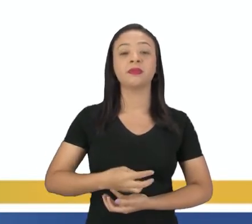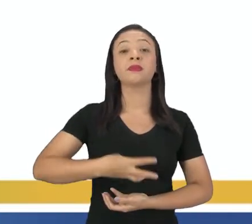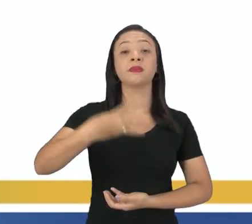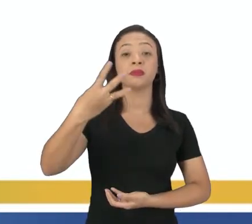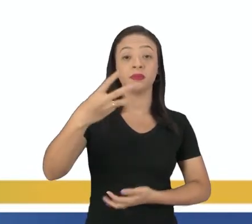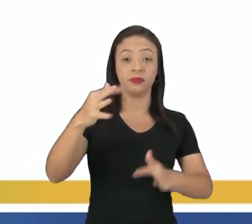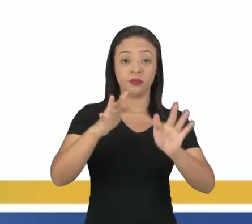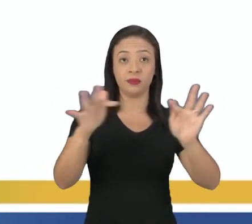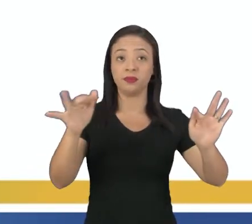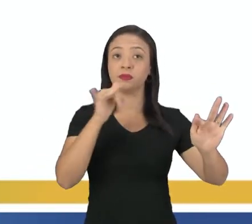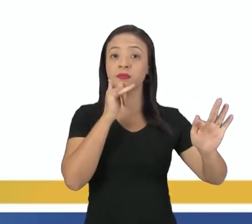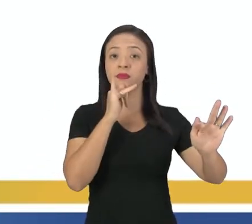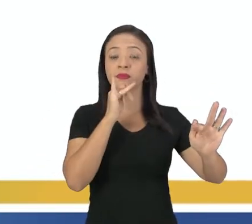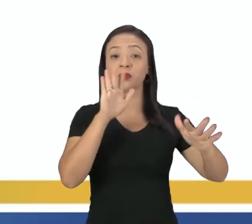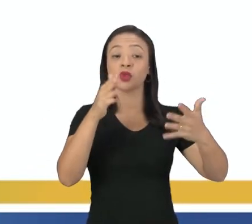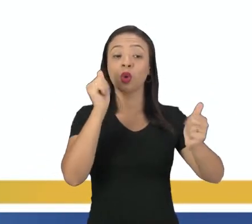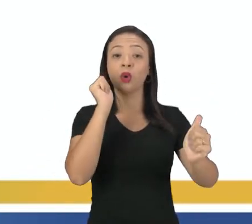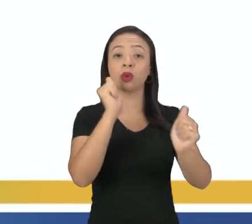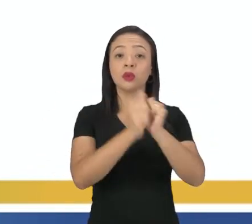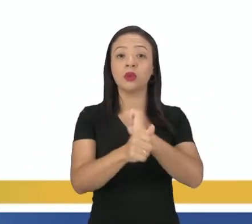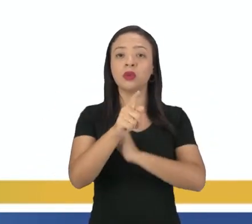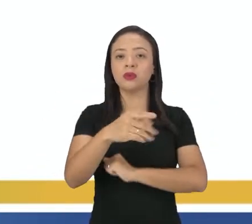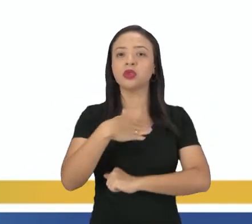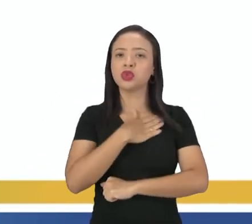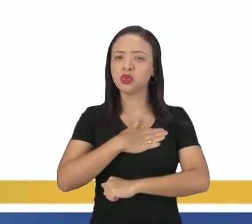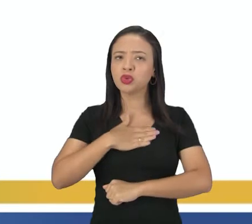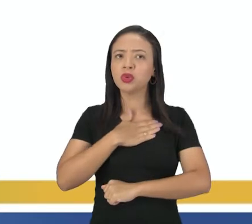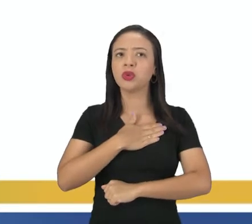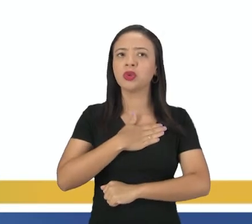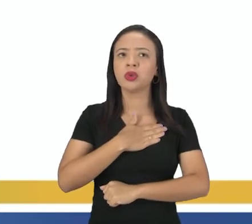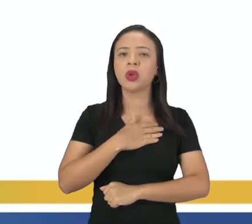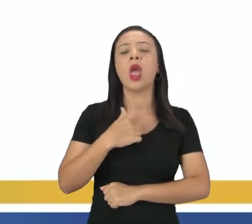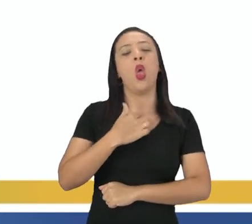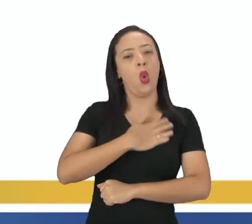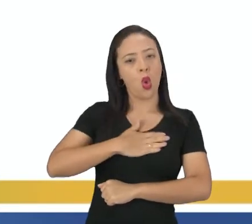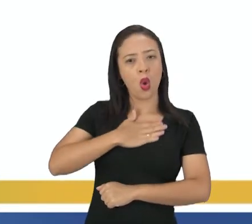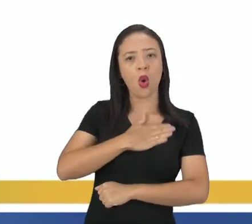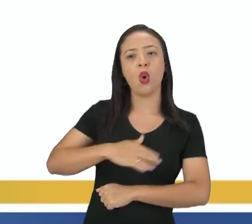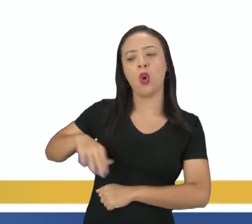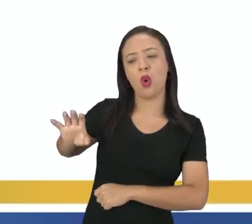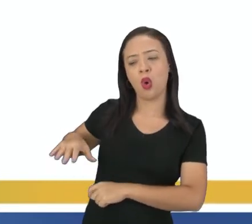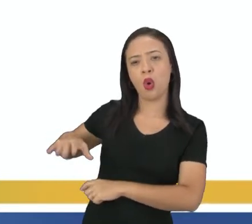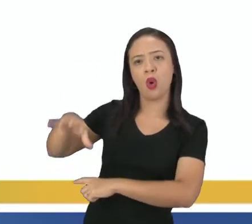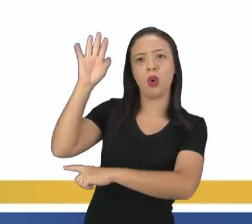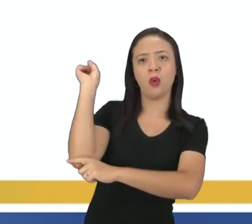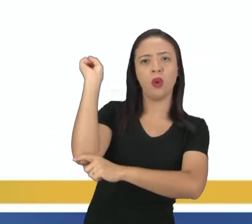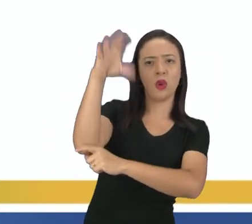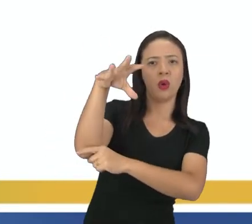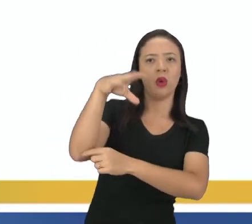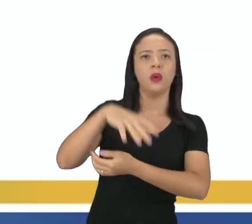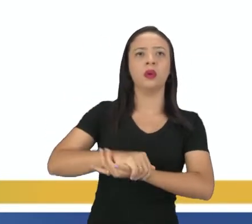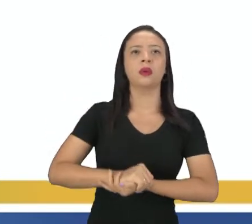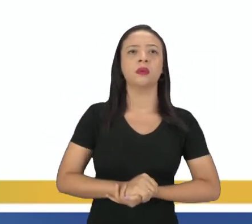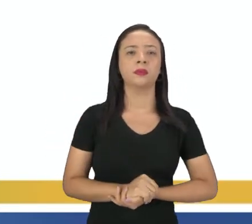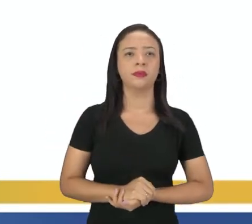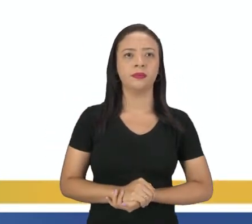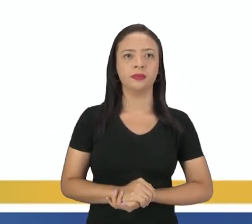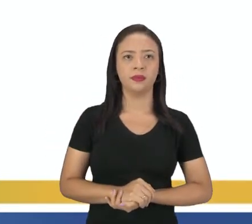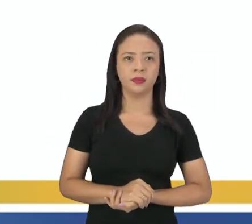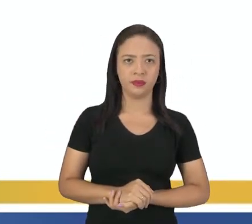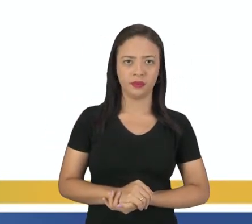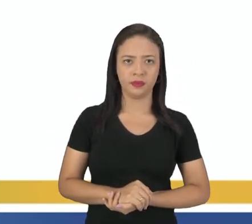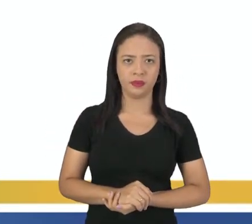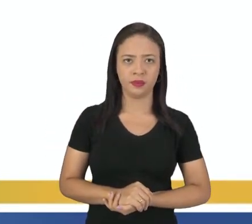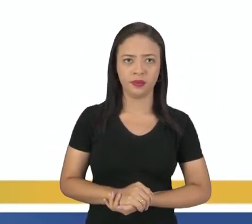é balancesto. Ou seja, de qual esporte você gosta mais? Ah, eu gosto do basquete, né? Balancesto em espanhol, basquete. Qual